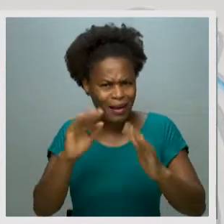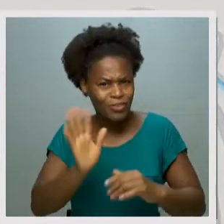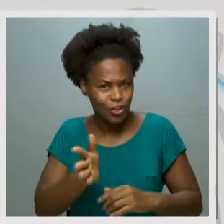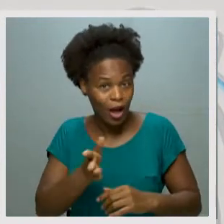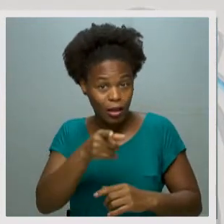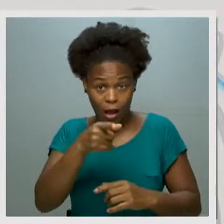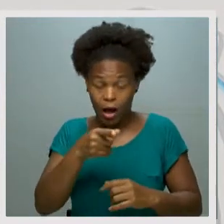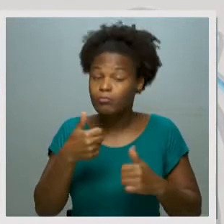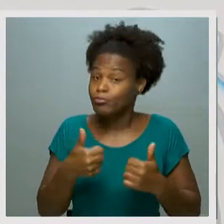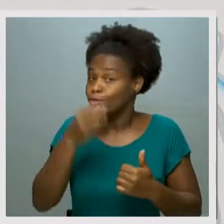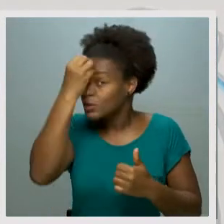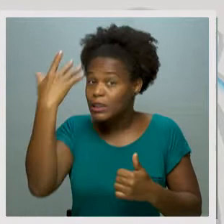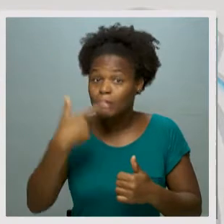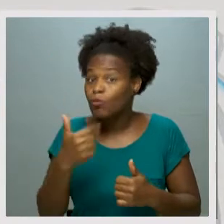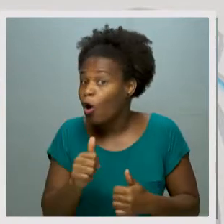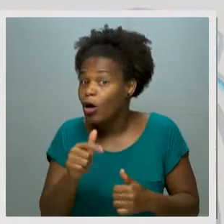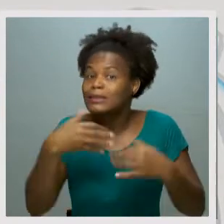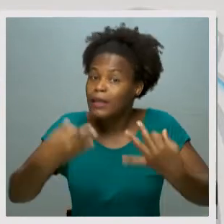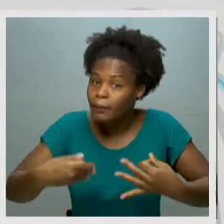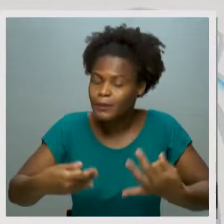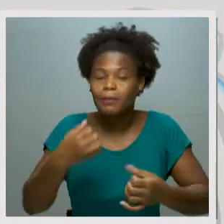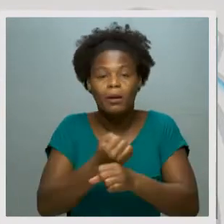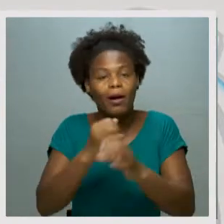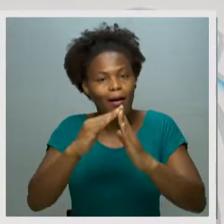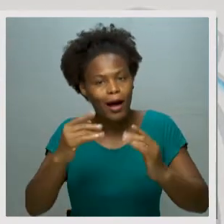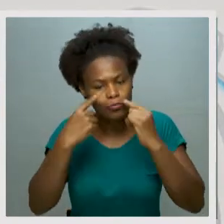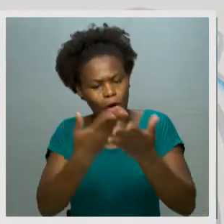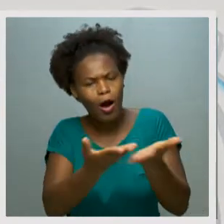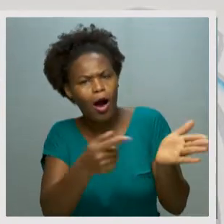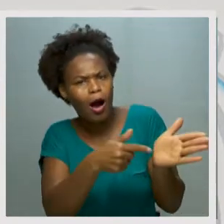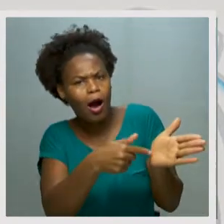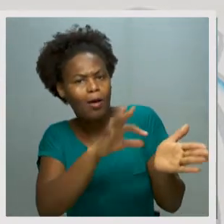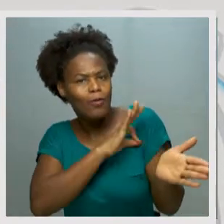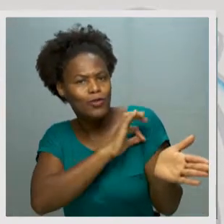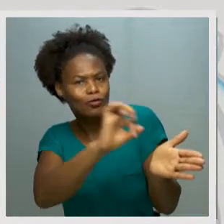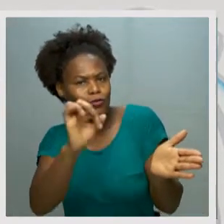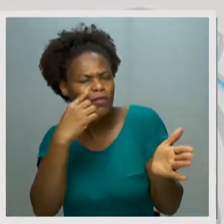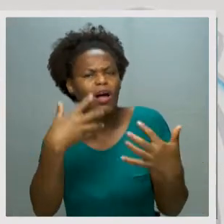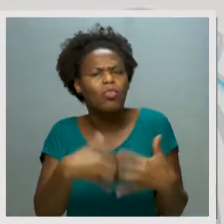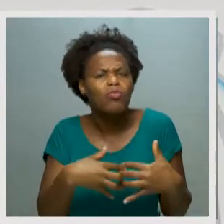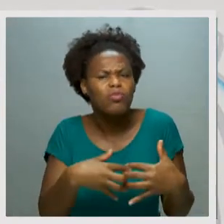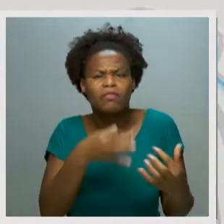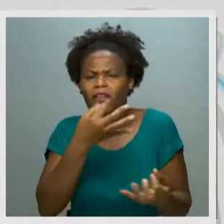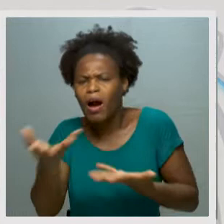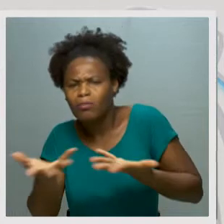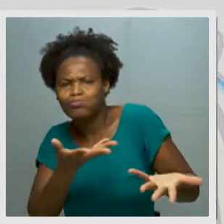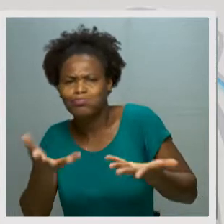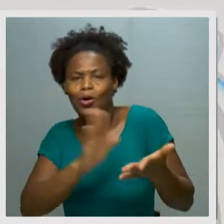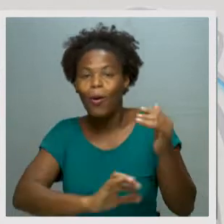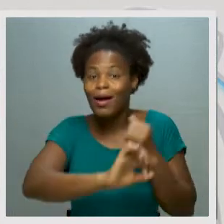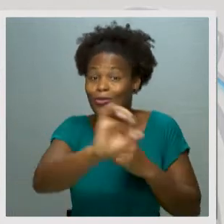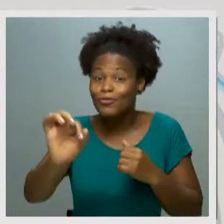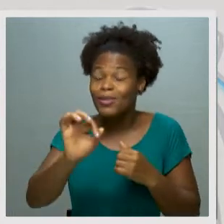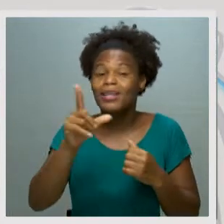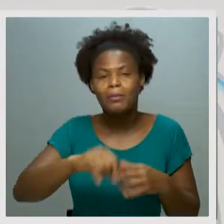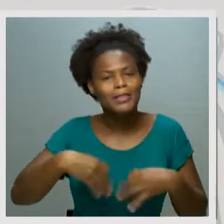esquecer. Devem fazer sempre os trabalhos de casa, apresentá-lo aos professores, apresentar as vossas dúvidas, debater com os